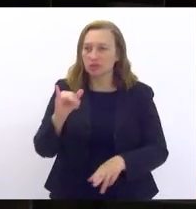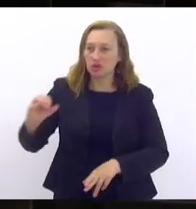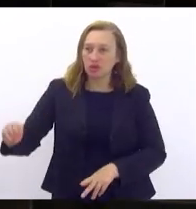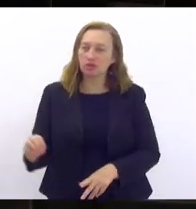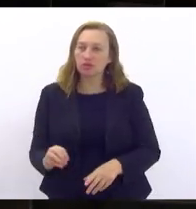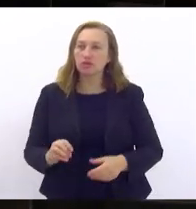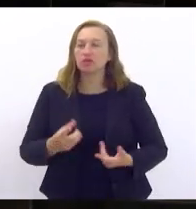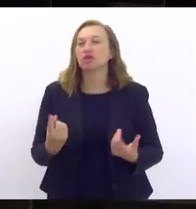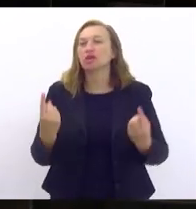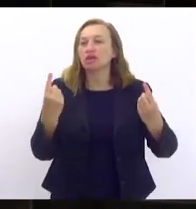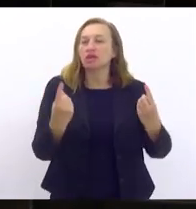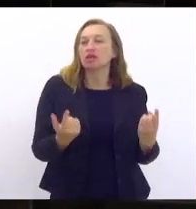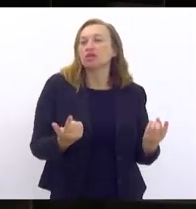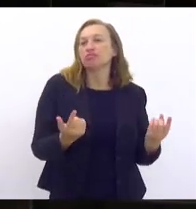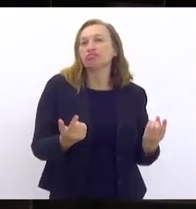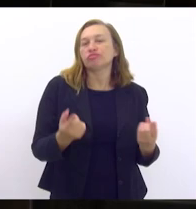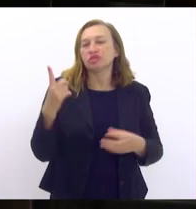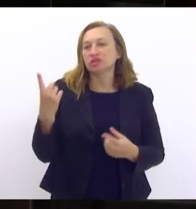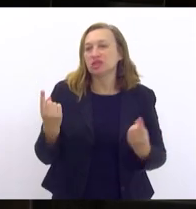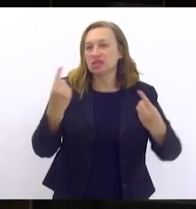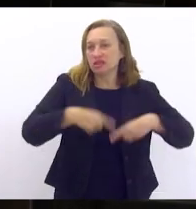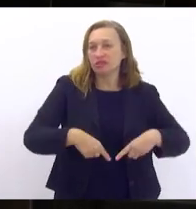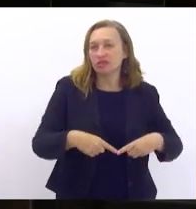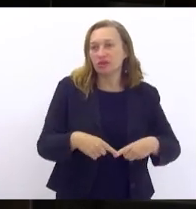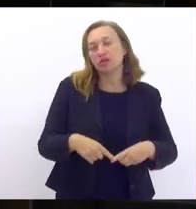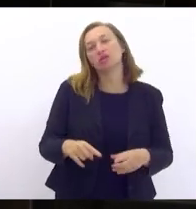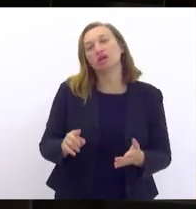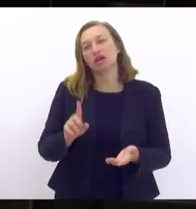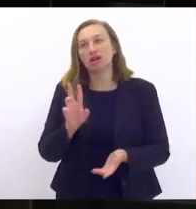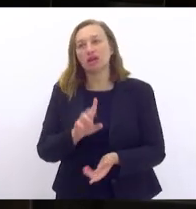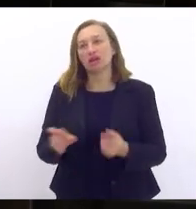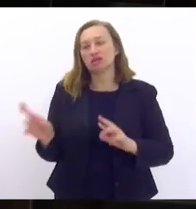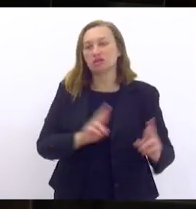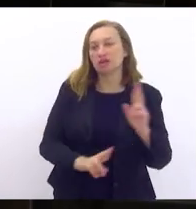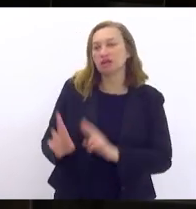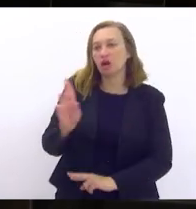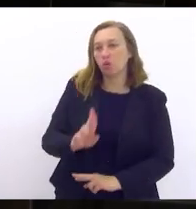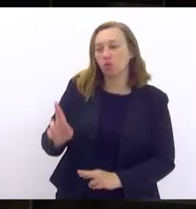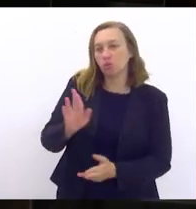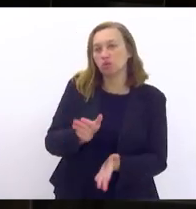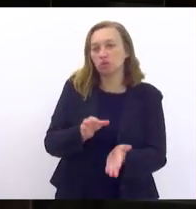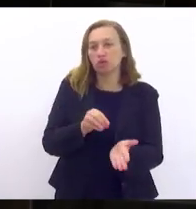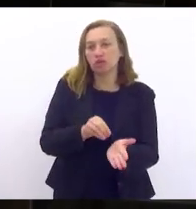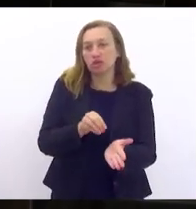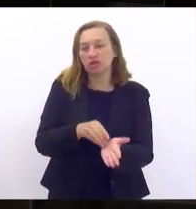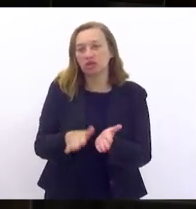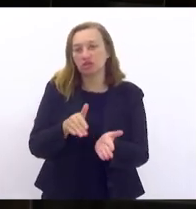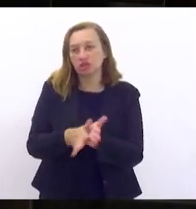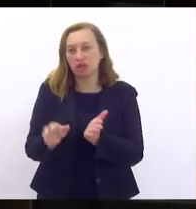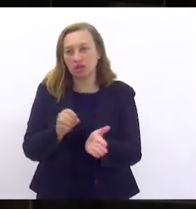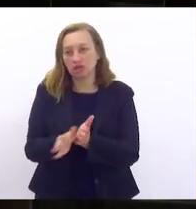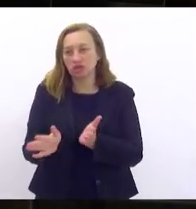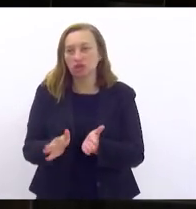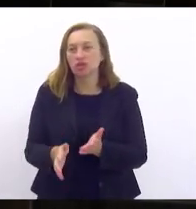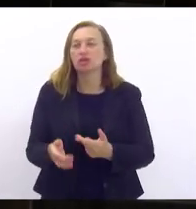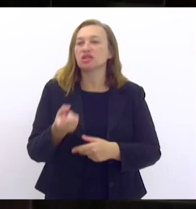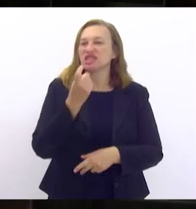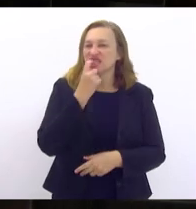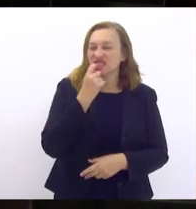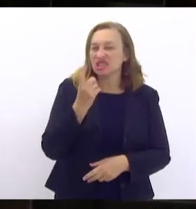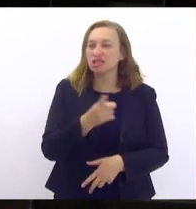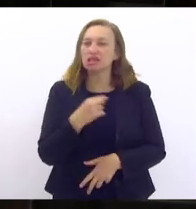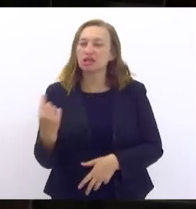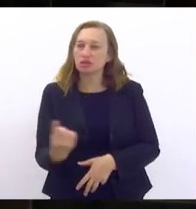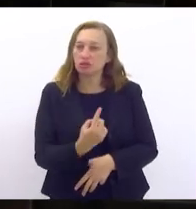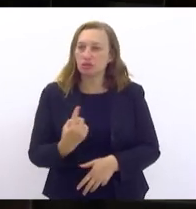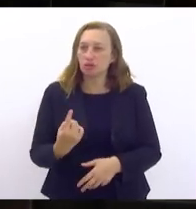desafio significativos em relação ao uso e descarte responsável do plástico é nosso dever enquanto a gente